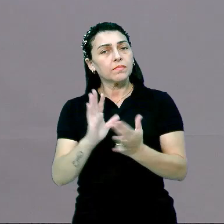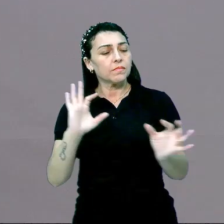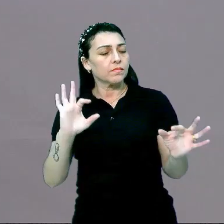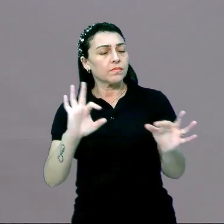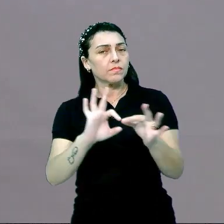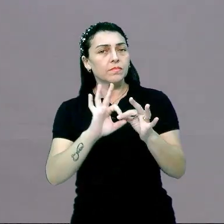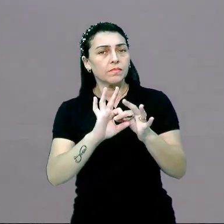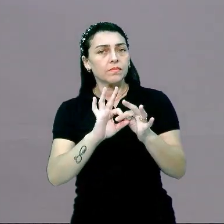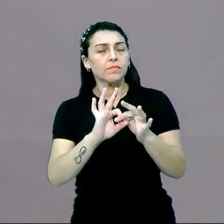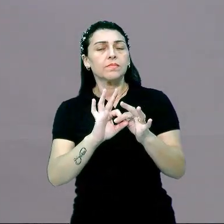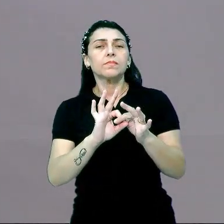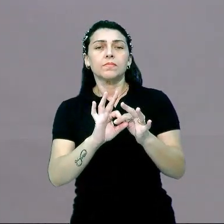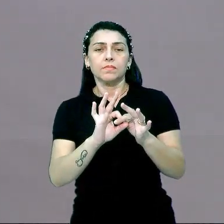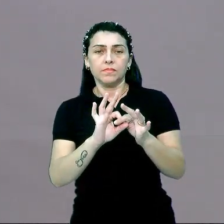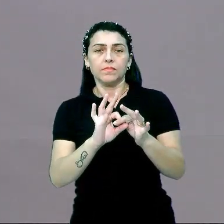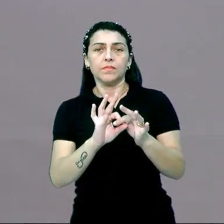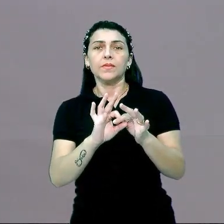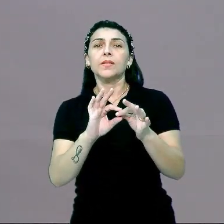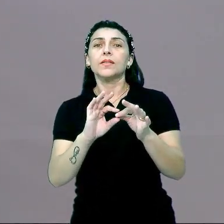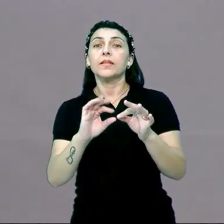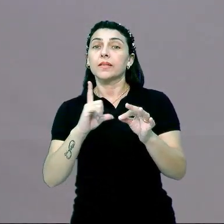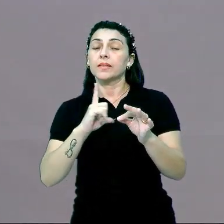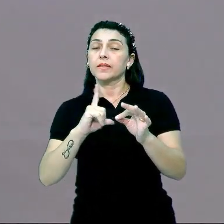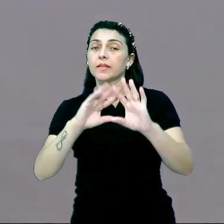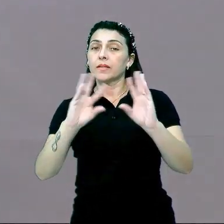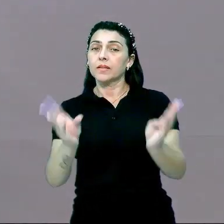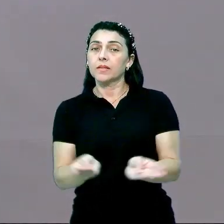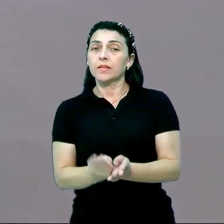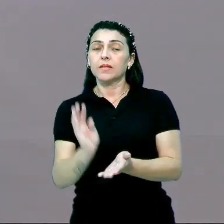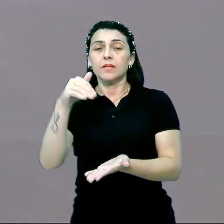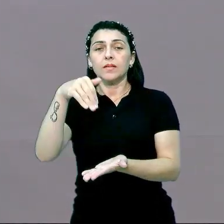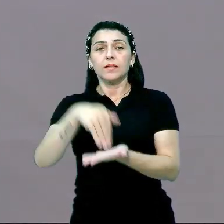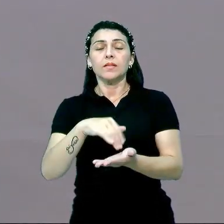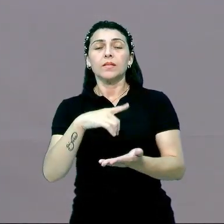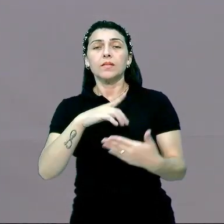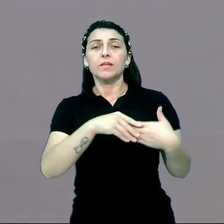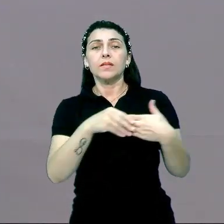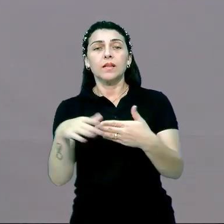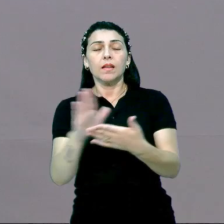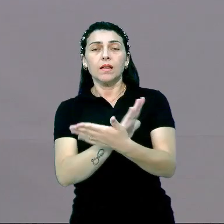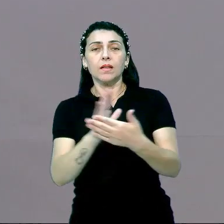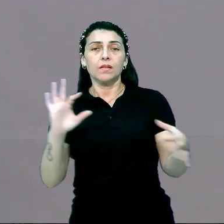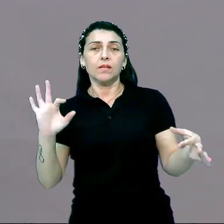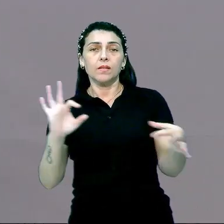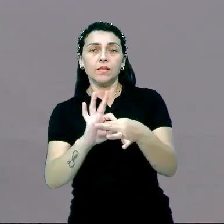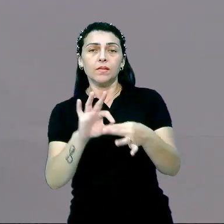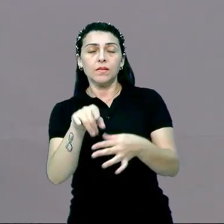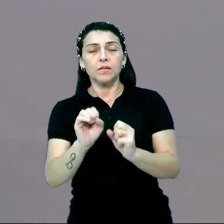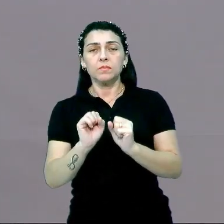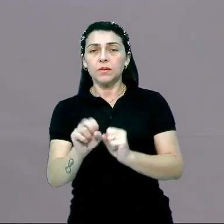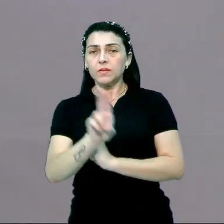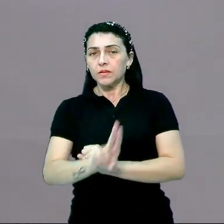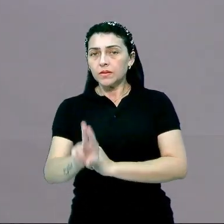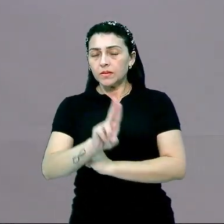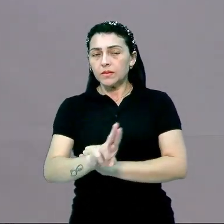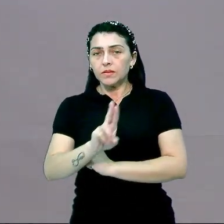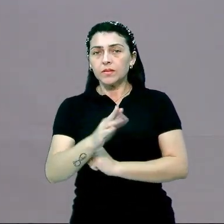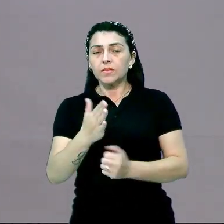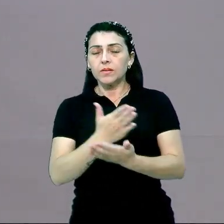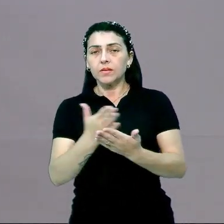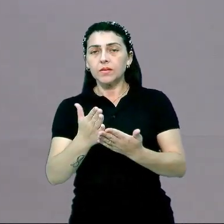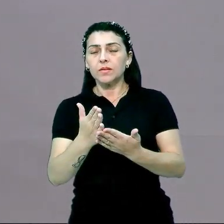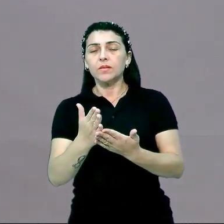com um conectivo que remete a uma conclusão. Então, eu trouxe também na nossa aula alguns conectivos que vocês podem utilizar no